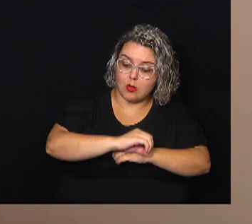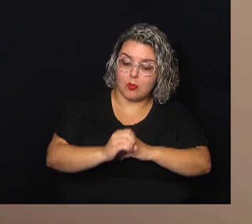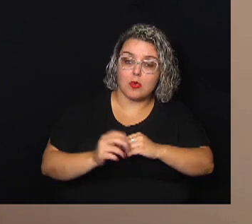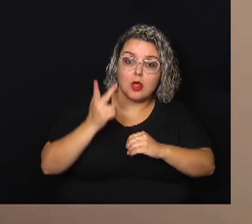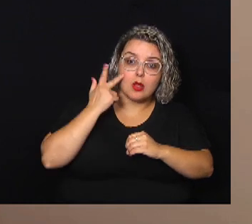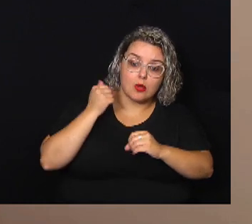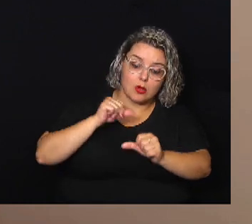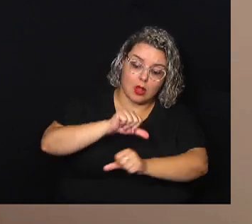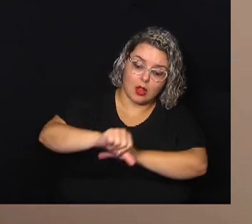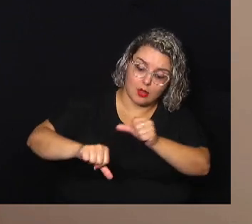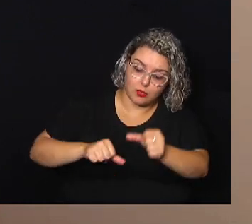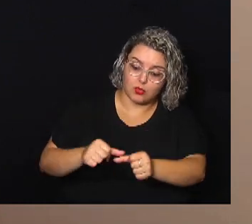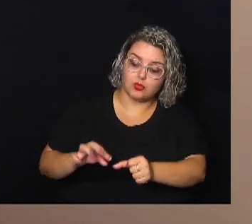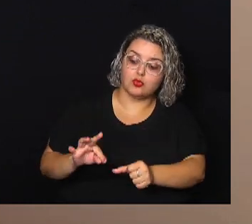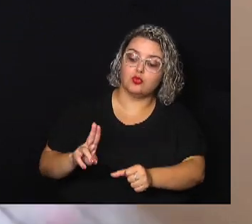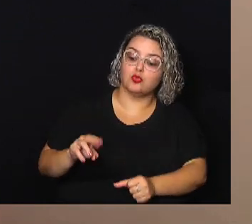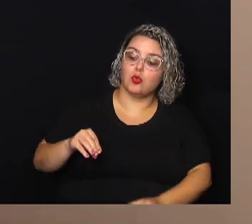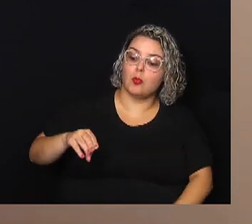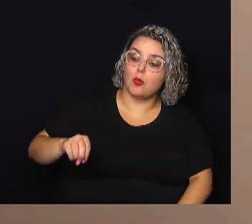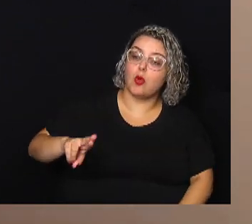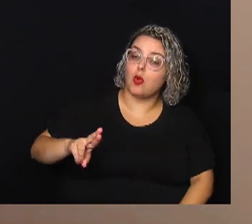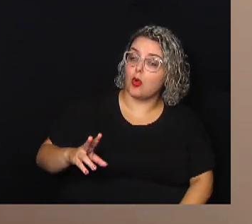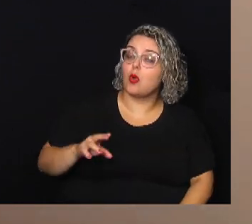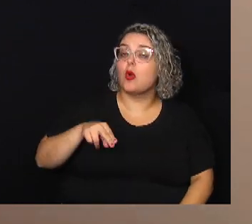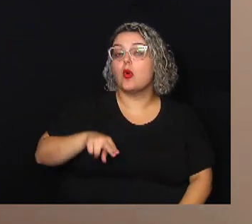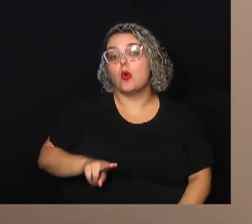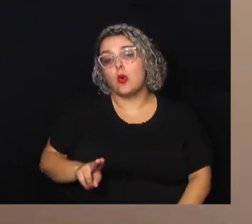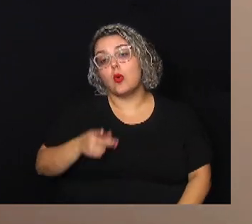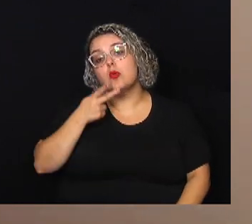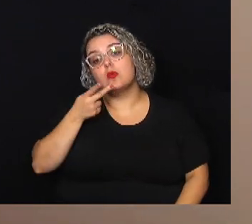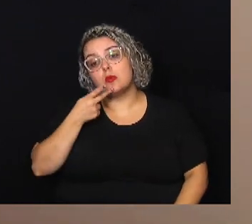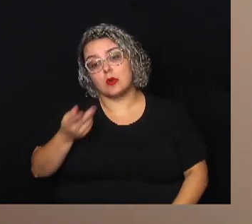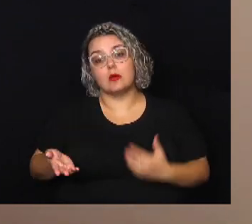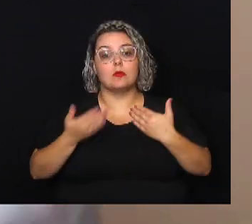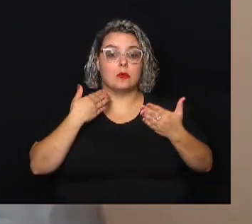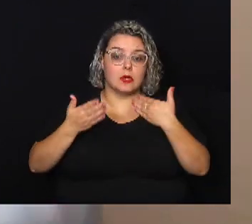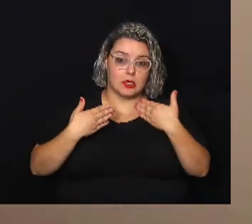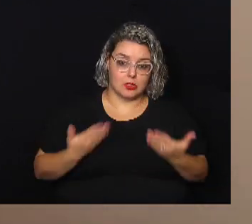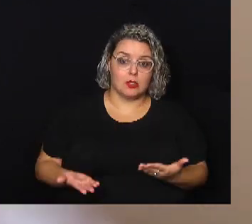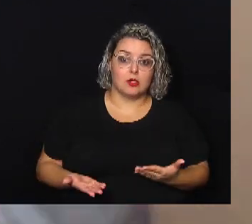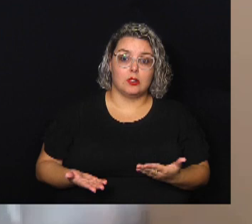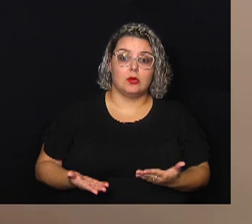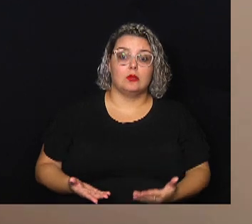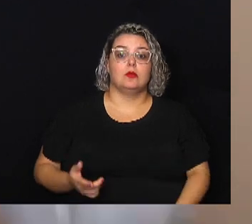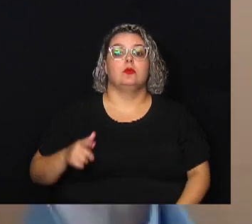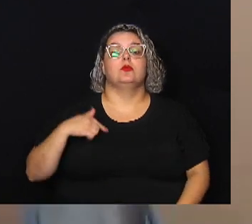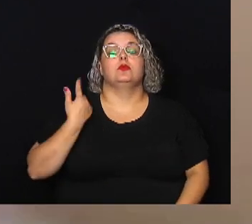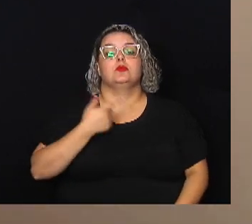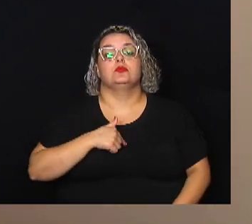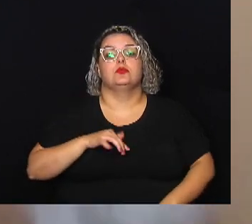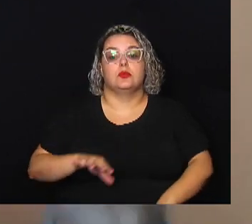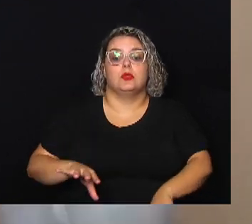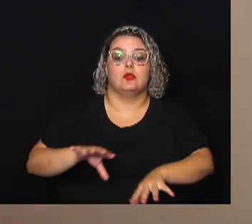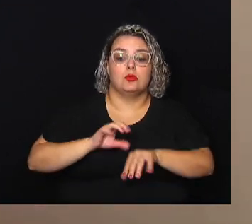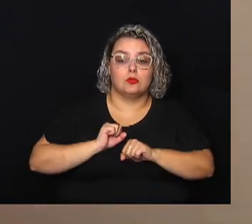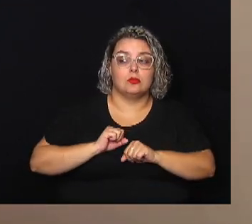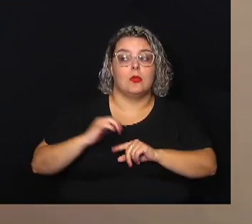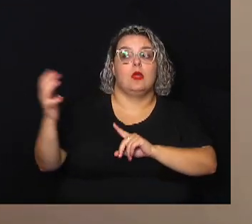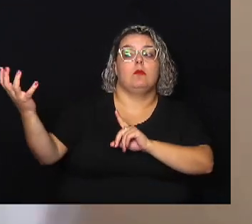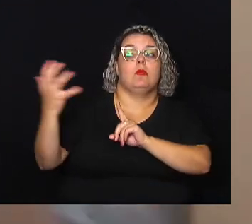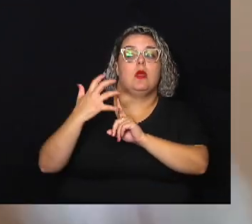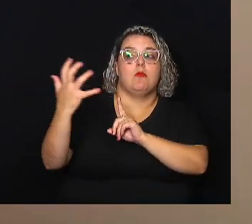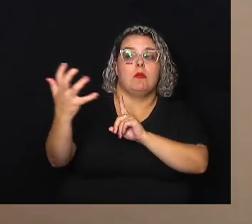vire câncer, ou o que eu falei bastante nesse nosso bate-papo, nós adquirimos hábitos externos de